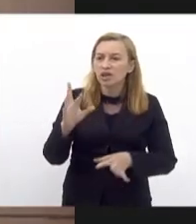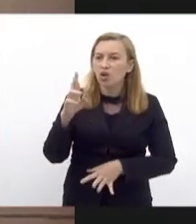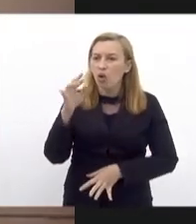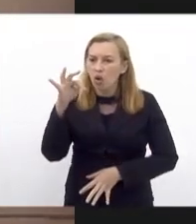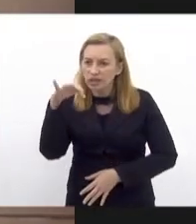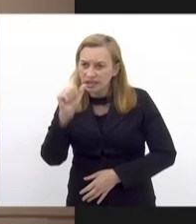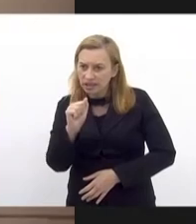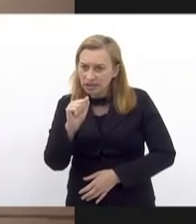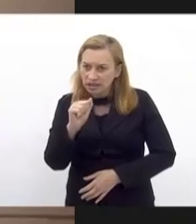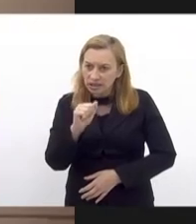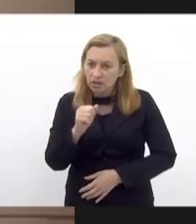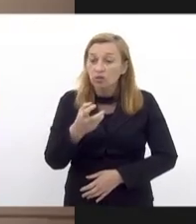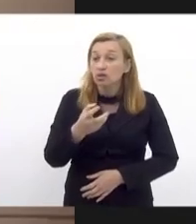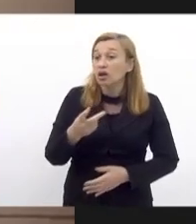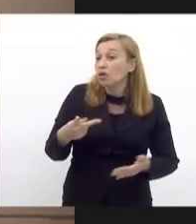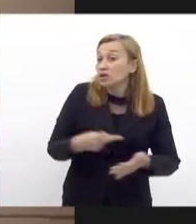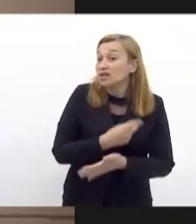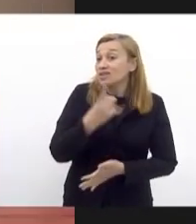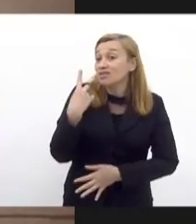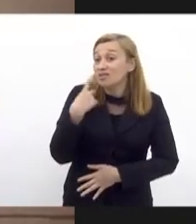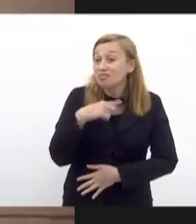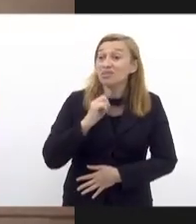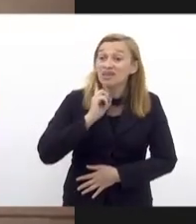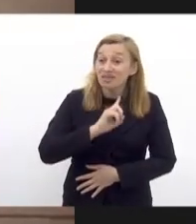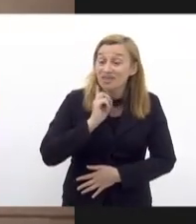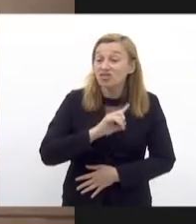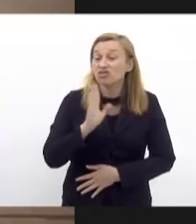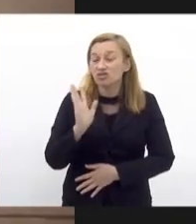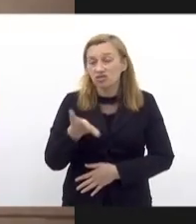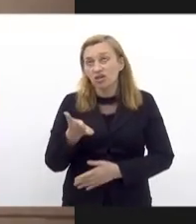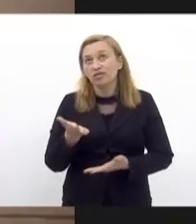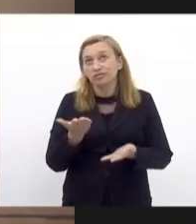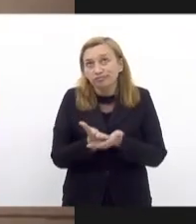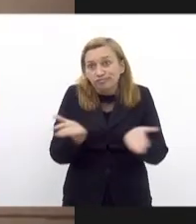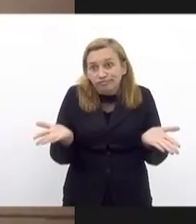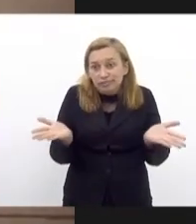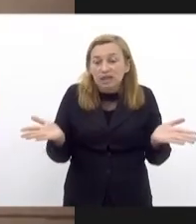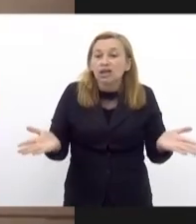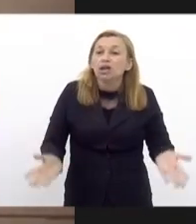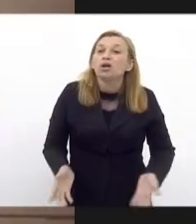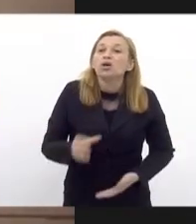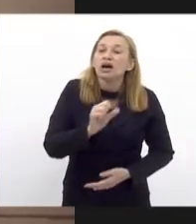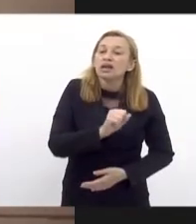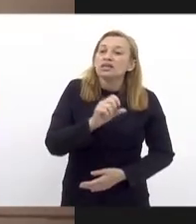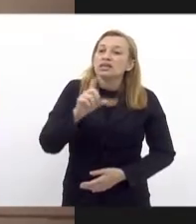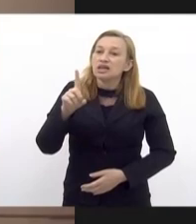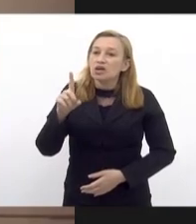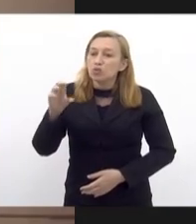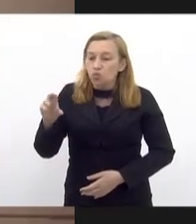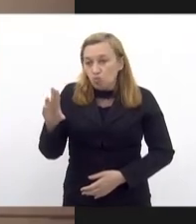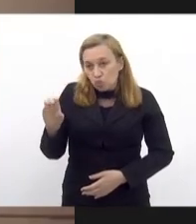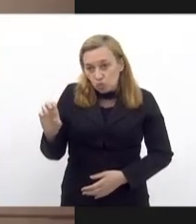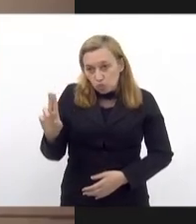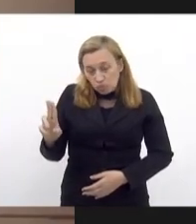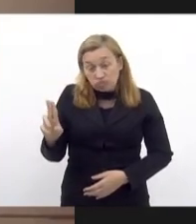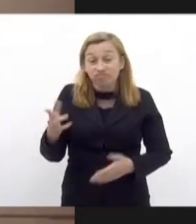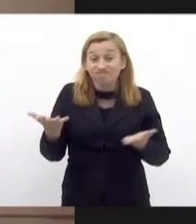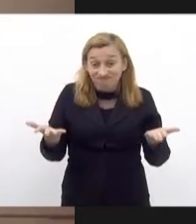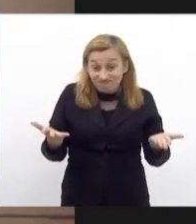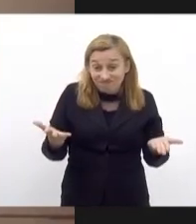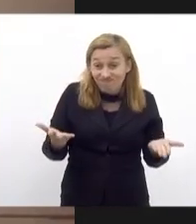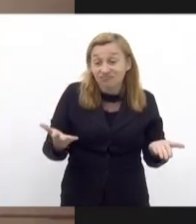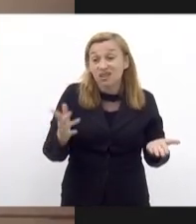E o que aconteceu em Minas já foi para o espaço, né? O SDU está inflado, né? É lógico que estão